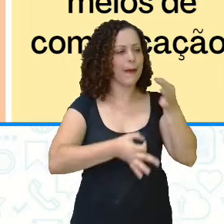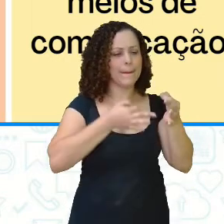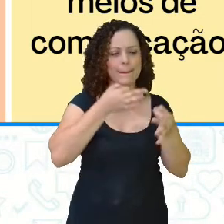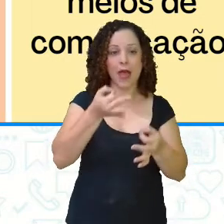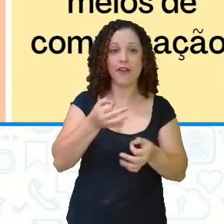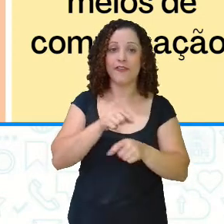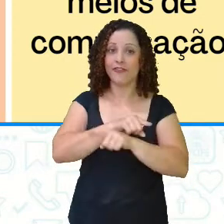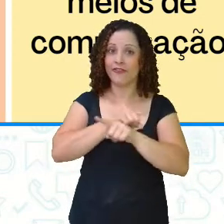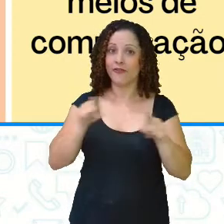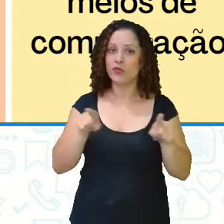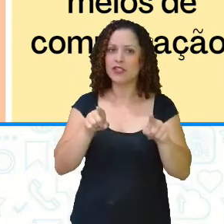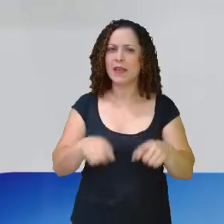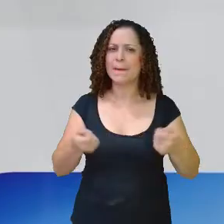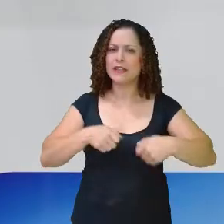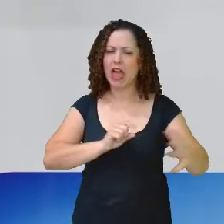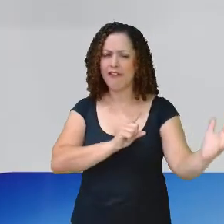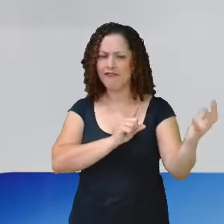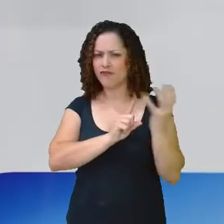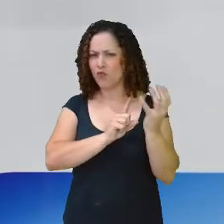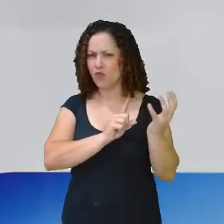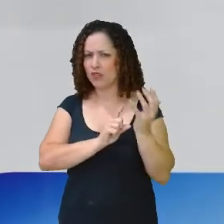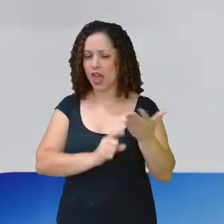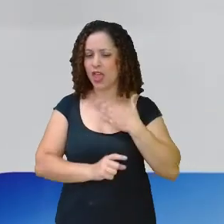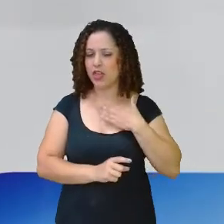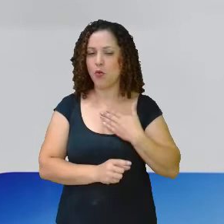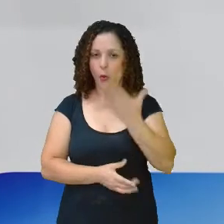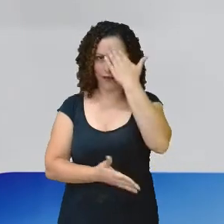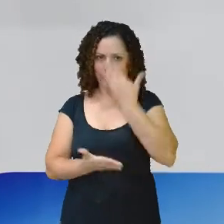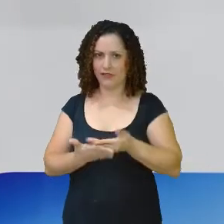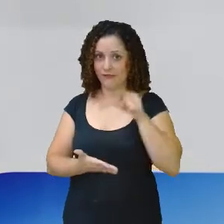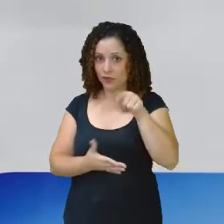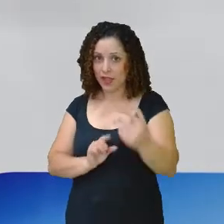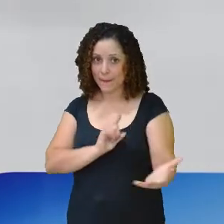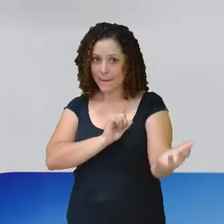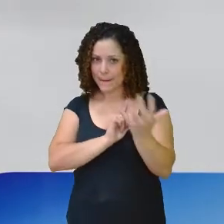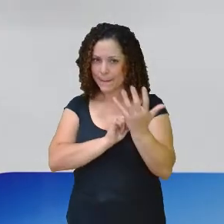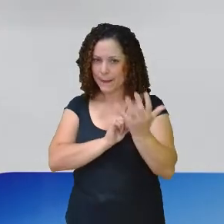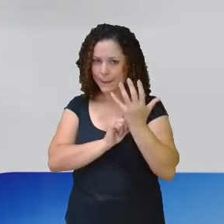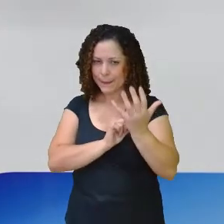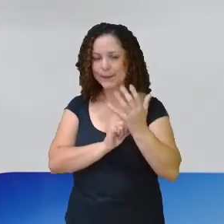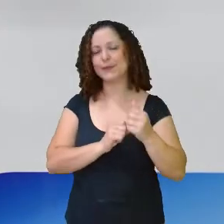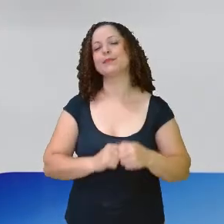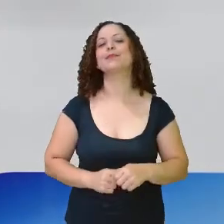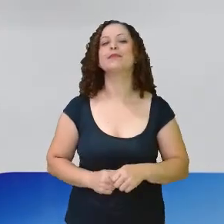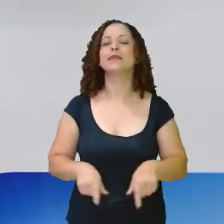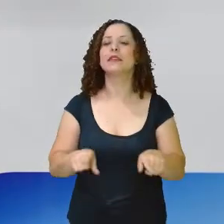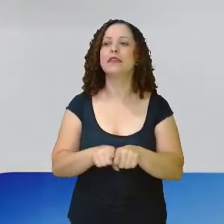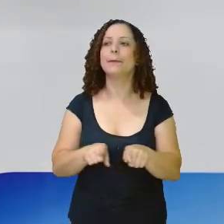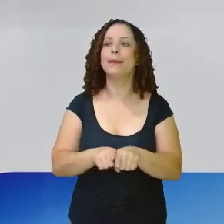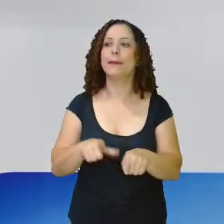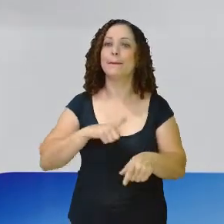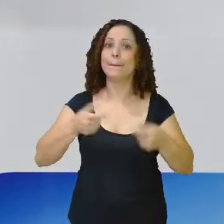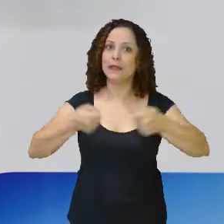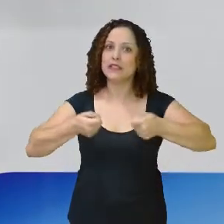me argumentar, você vai ter que me dar um motivo para eu acreditar em você. Vão ser o quê? Tem que ter a sua